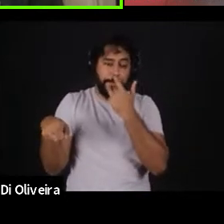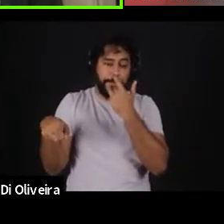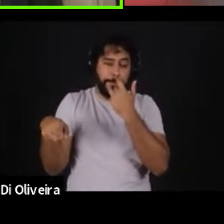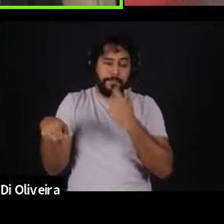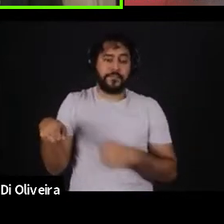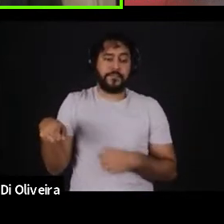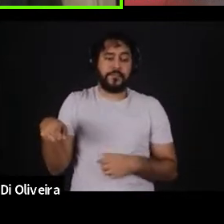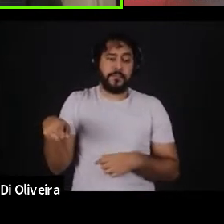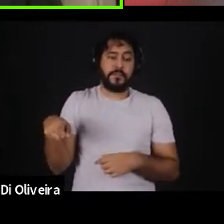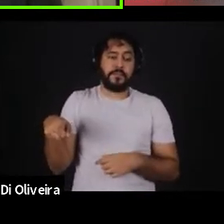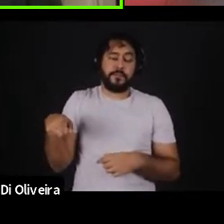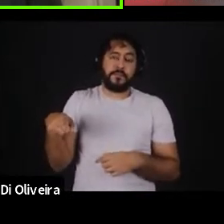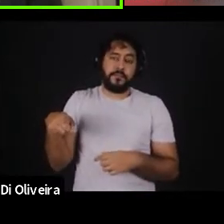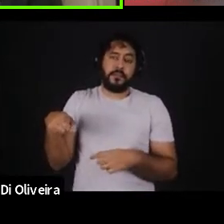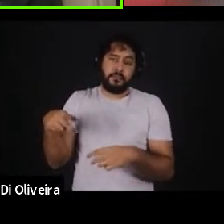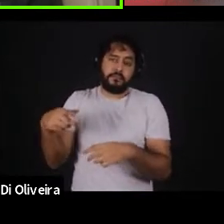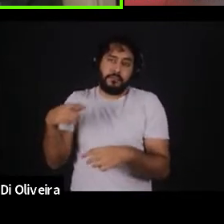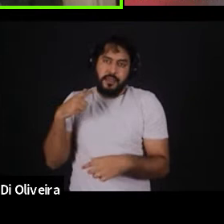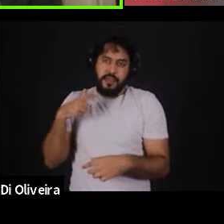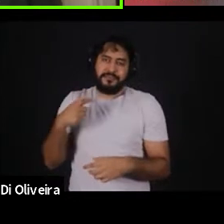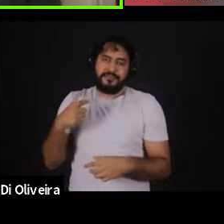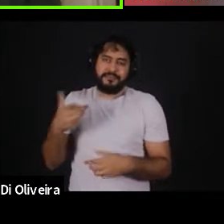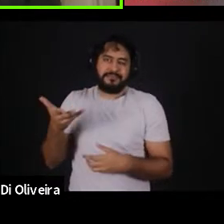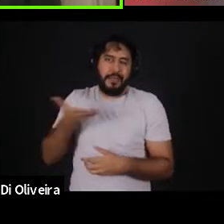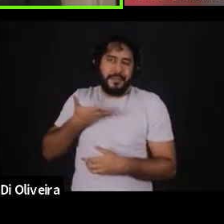perpétuos companheiros de leitura que eu tenho,